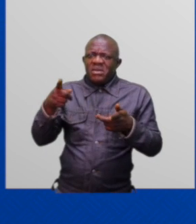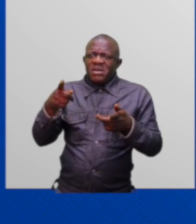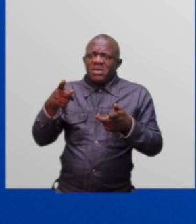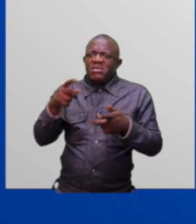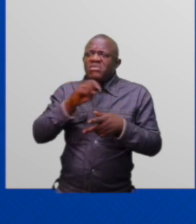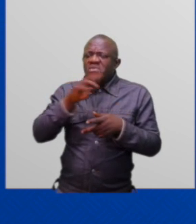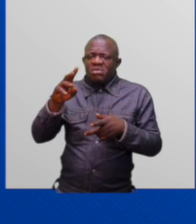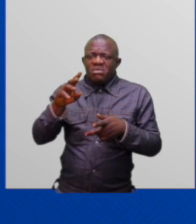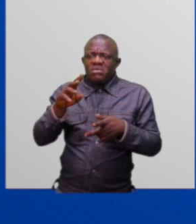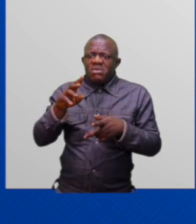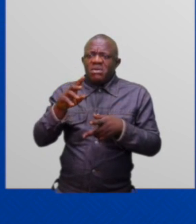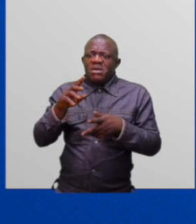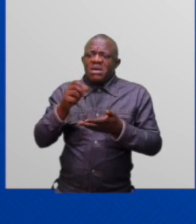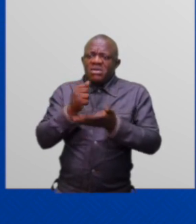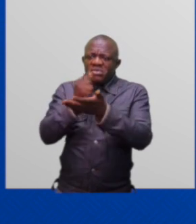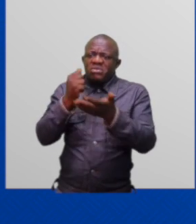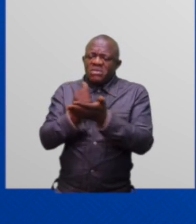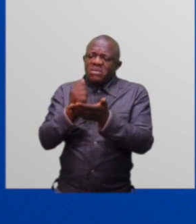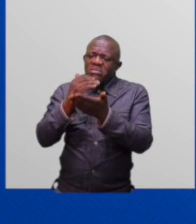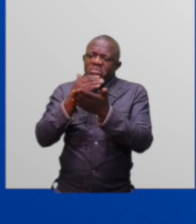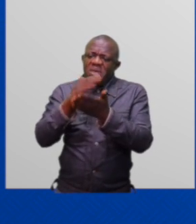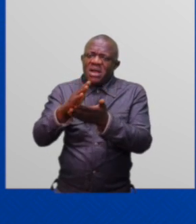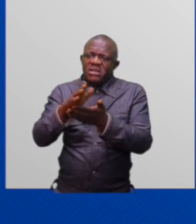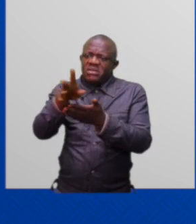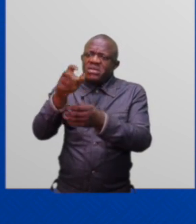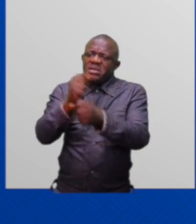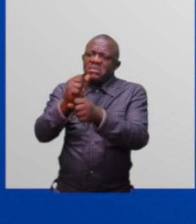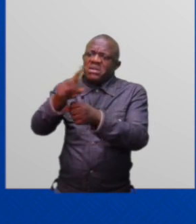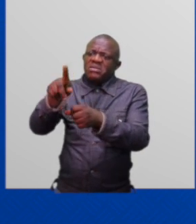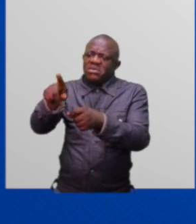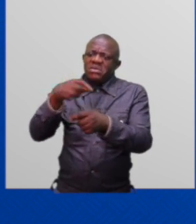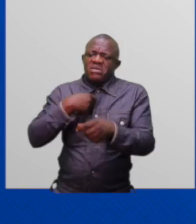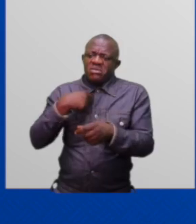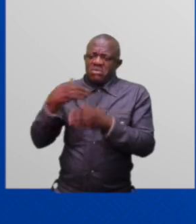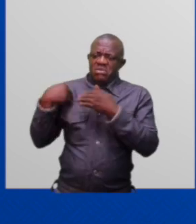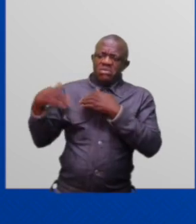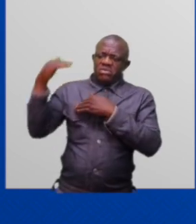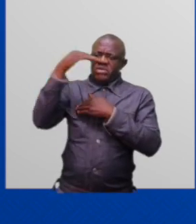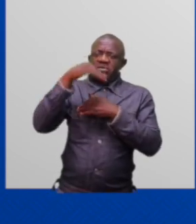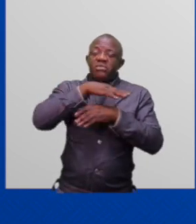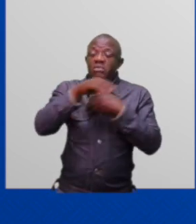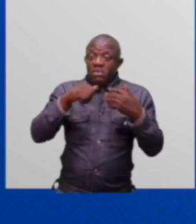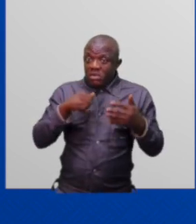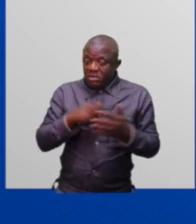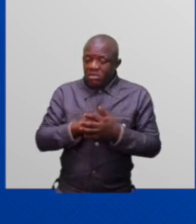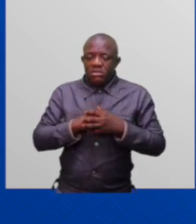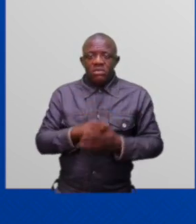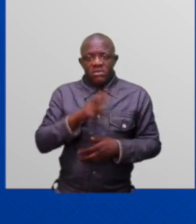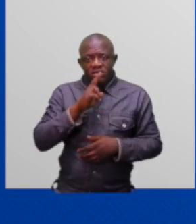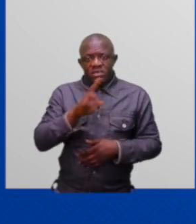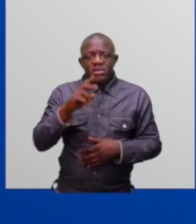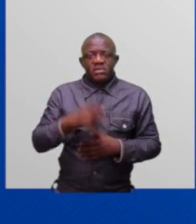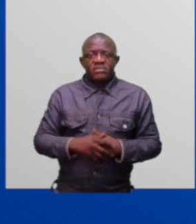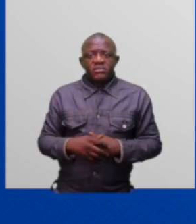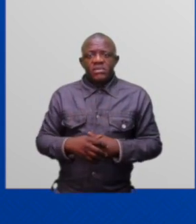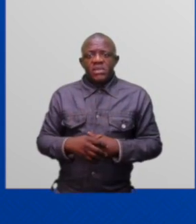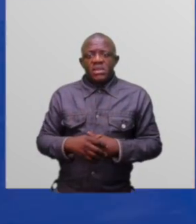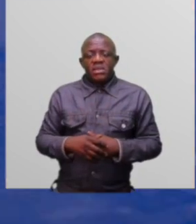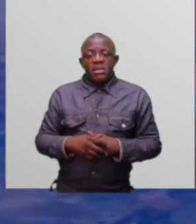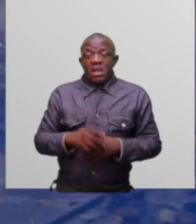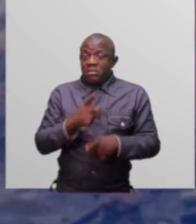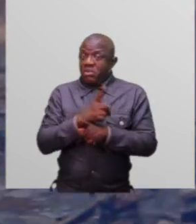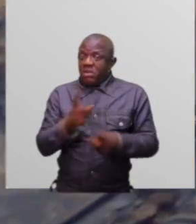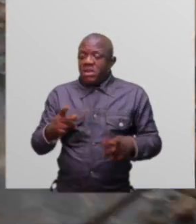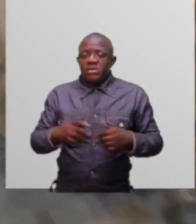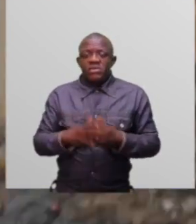22% de confiança, segundo a recente sondagem da Universidade de Viajeira de Bengala. É por esta razão